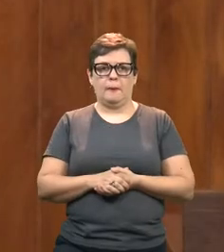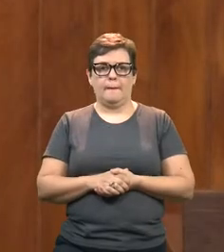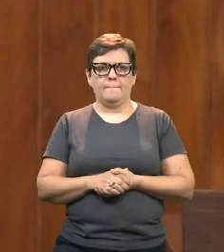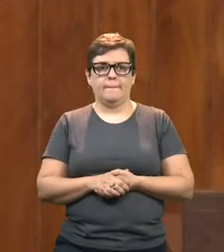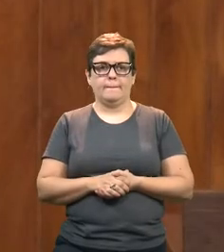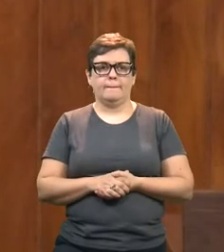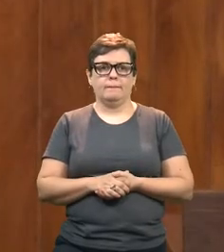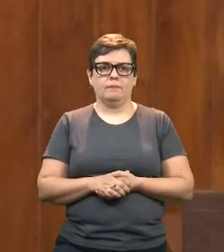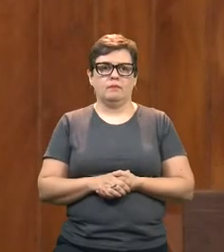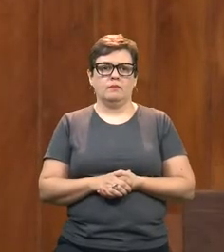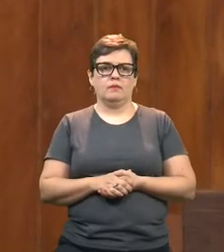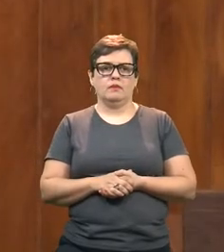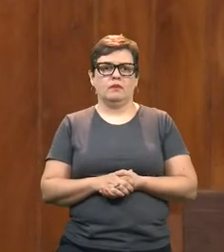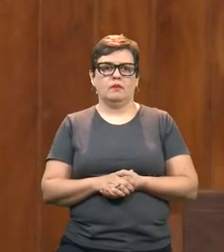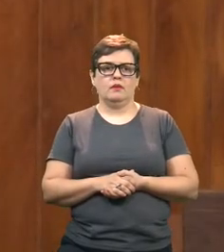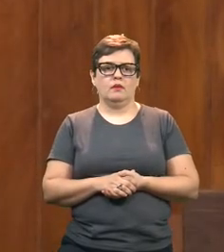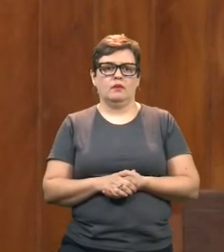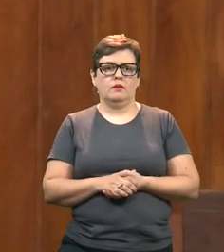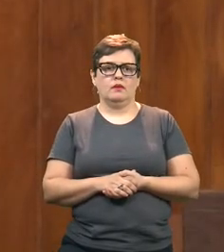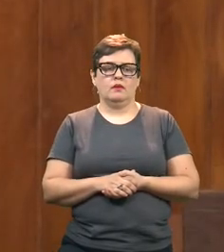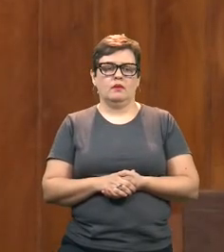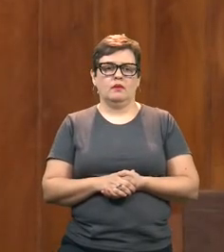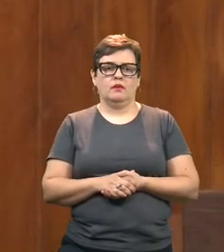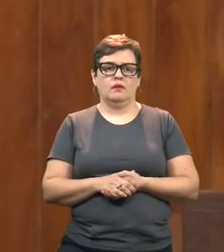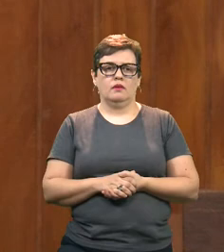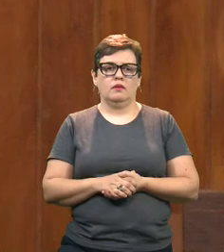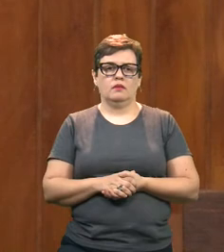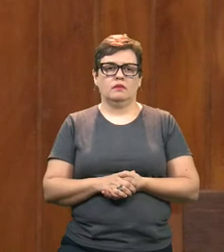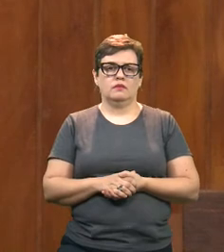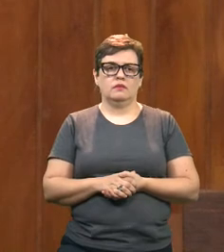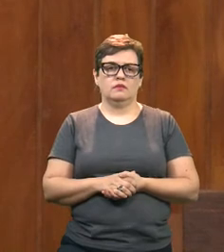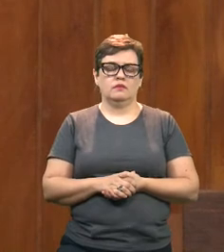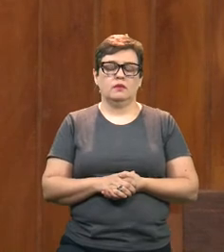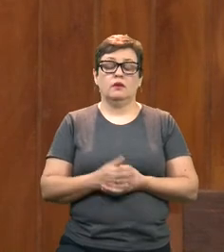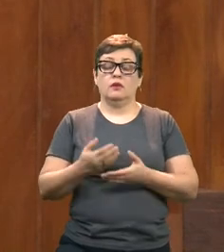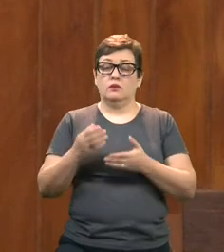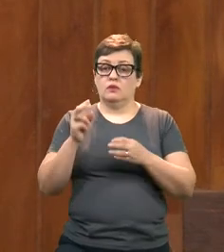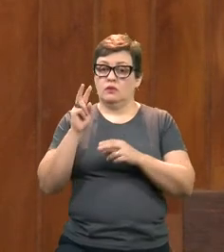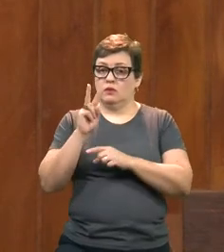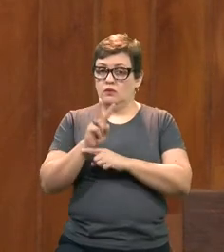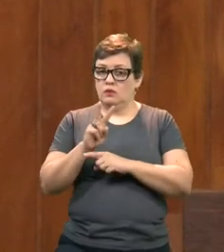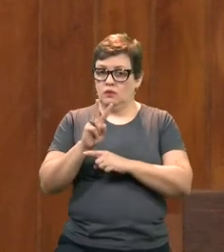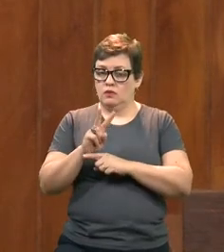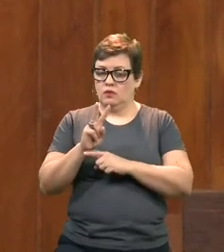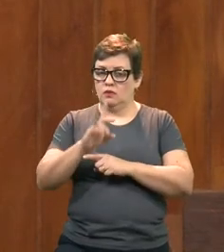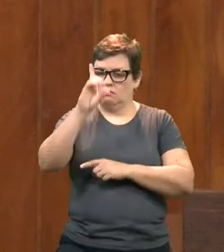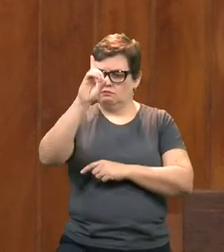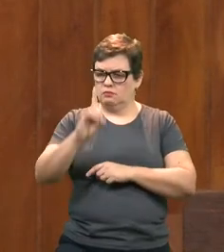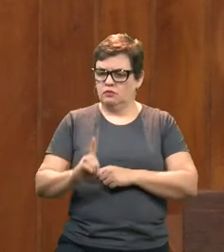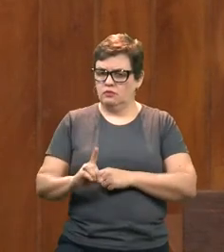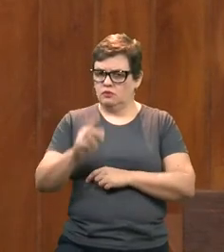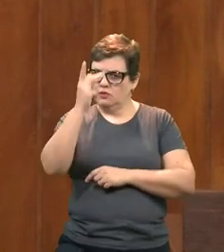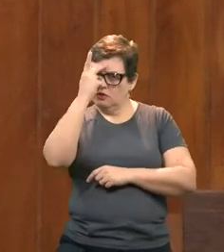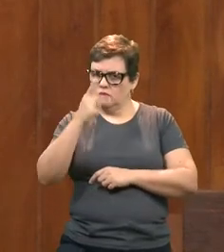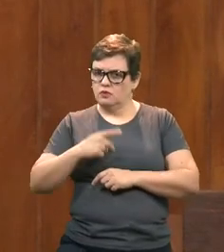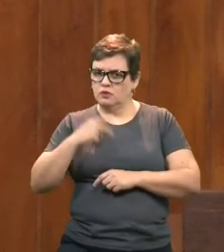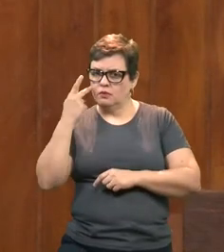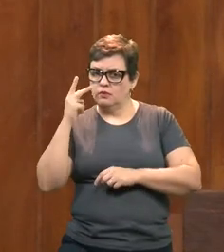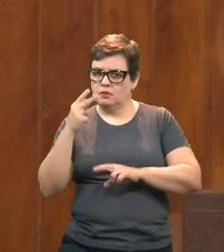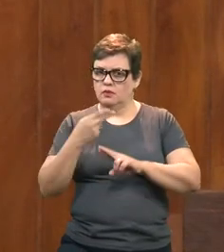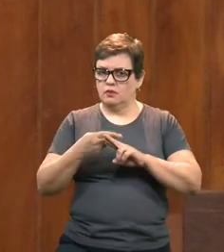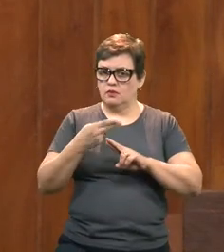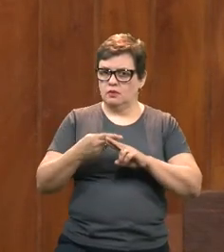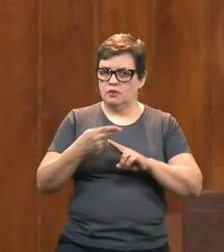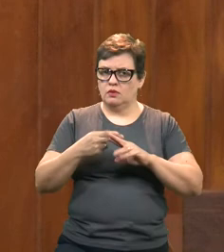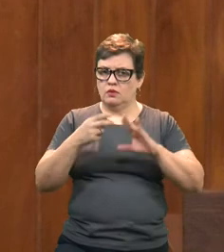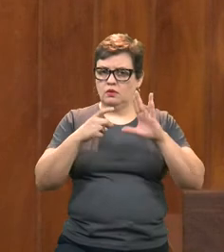Das disposições gerais, há de se preservar o direito individual ao uso de cannabis